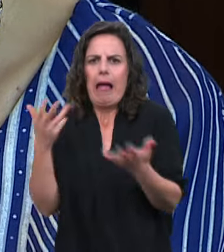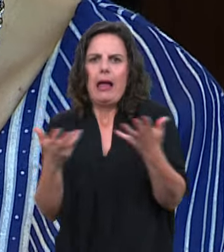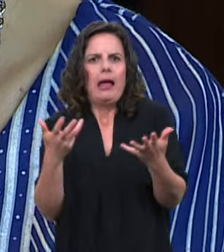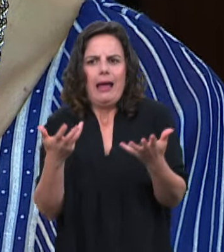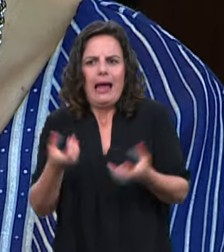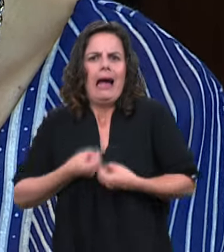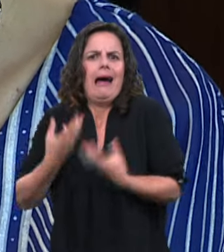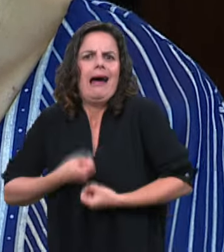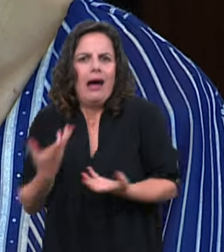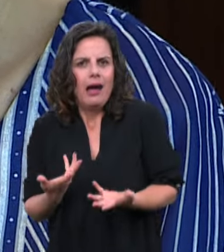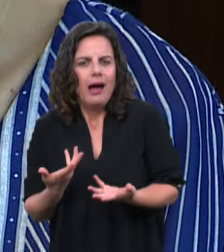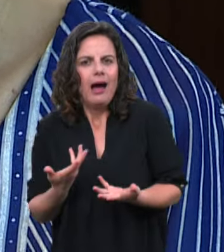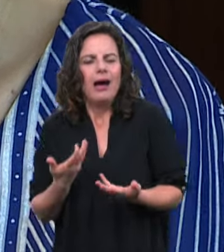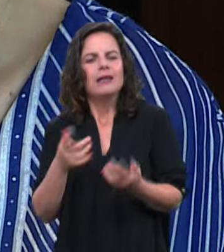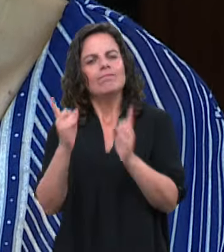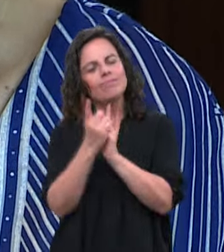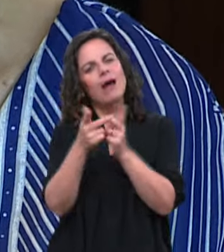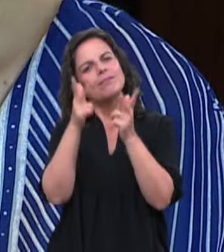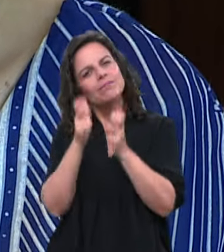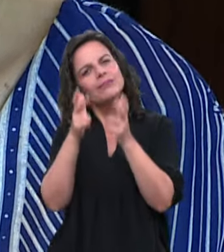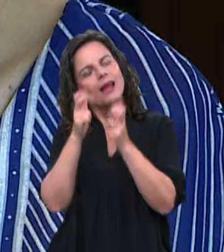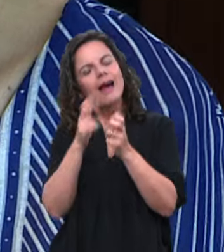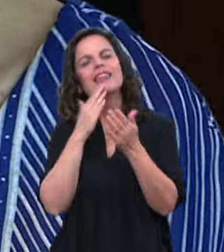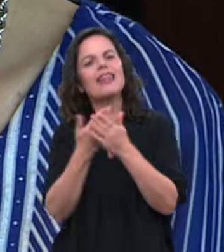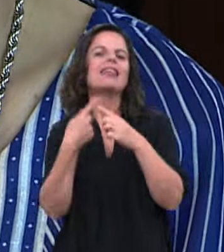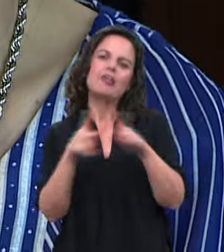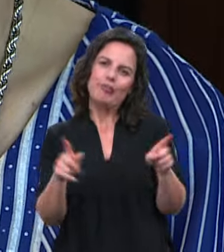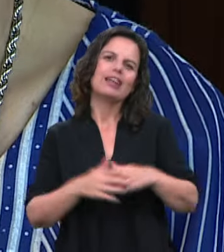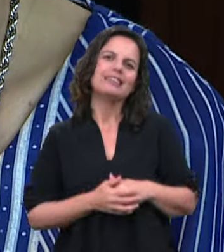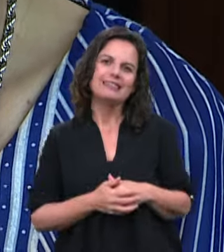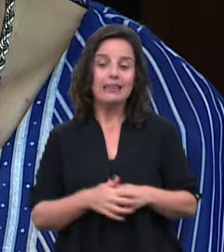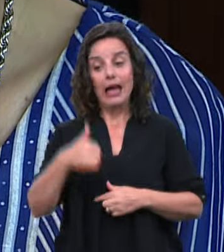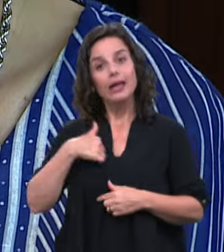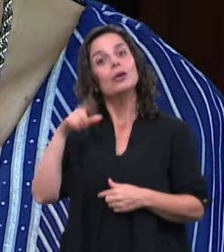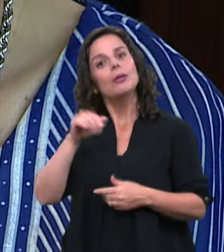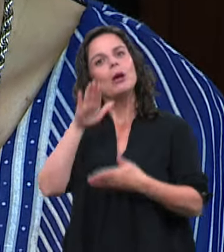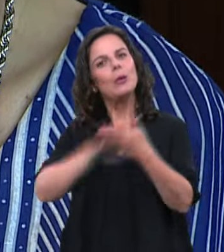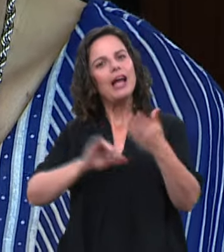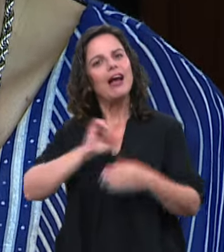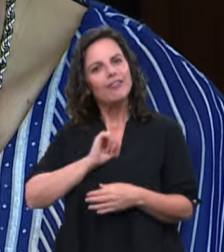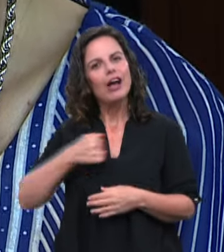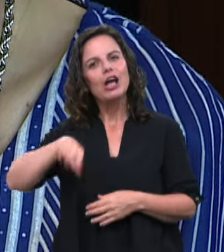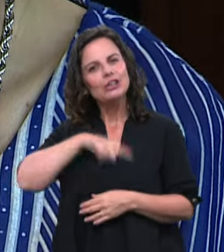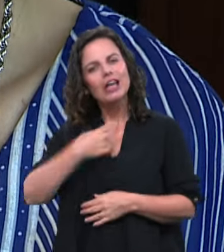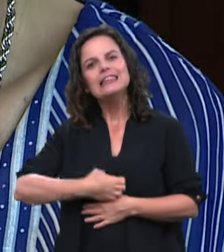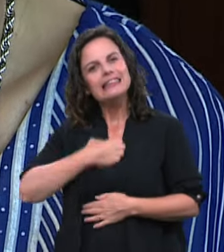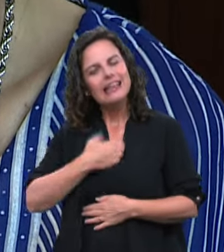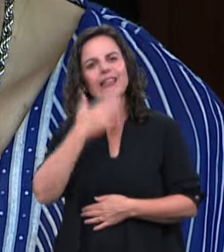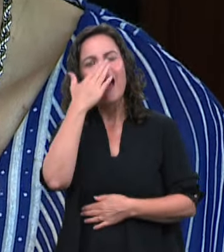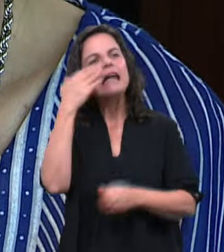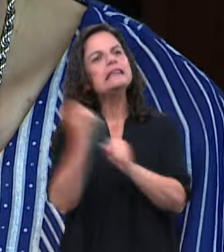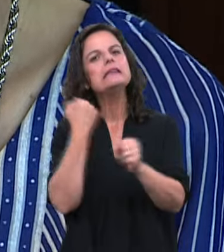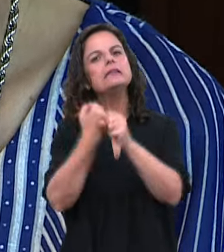momento faz ali uma diferença. E penso que tanto eu como os meus colegas sentimos que estamos efetivamente a fazer